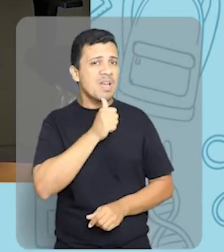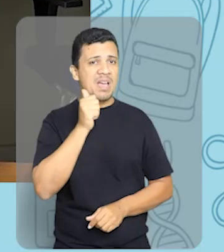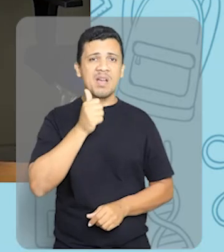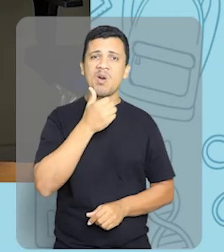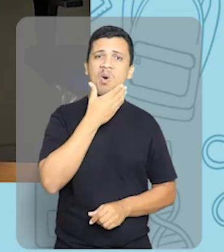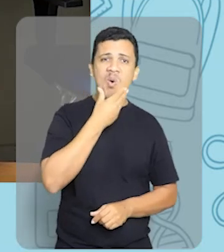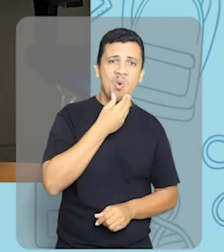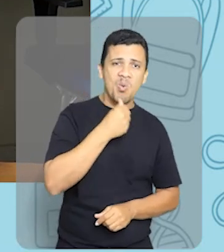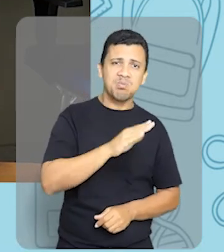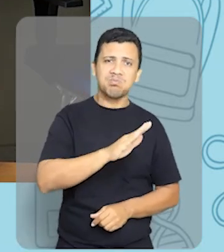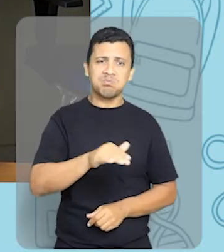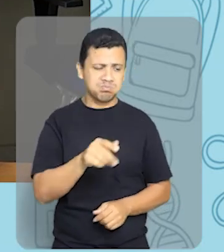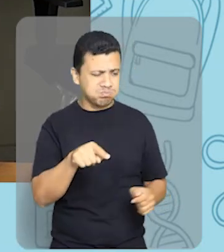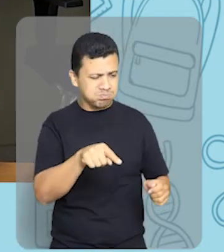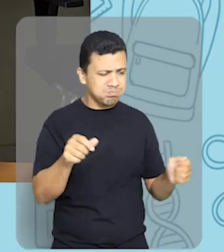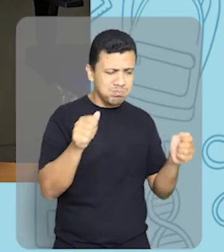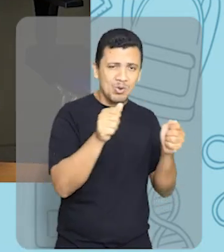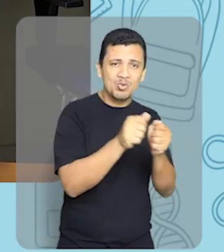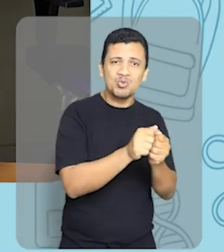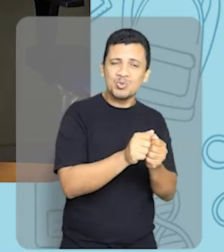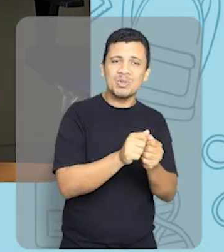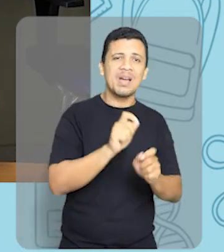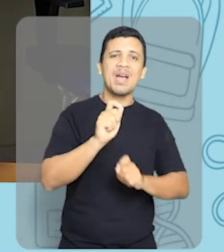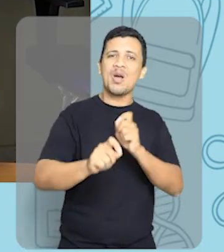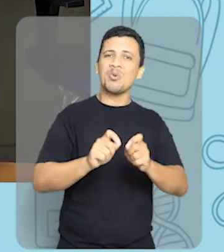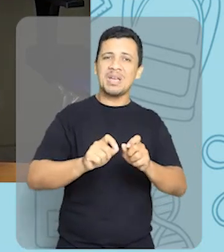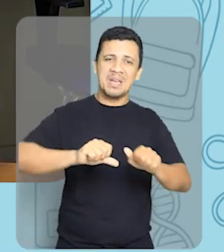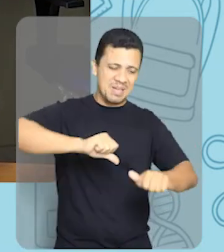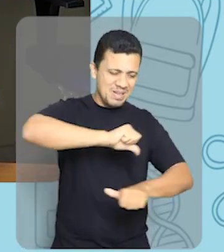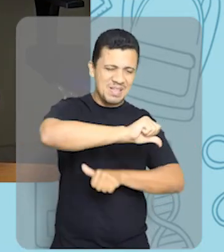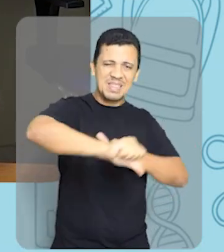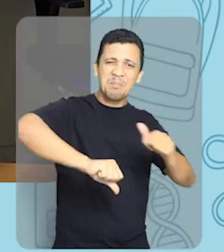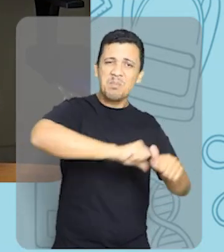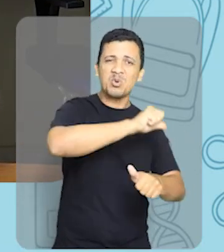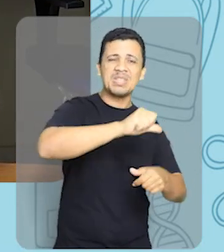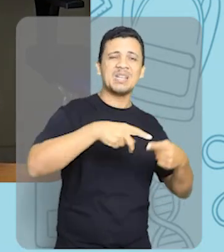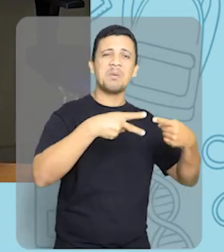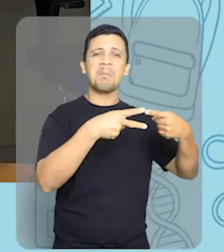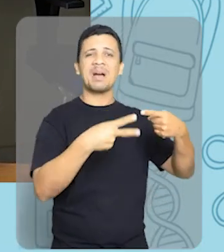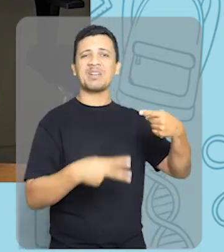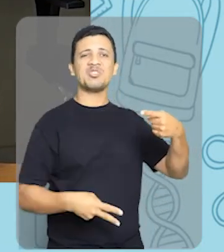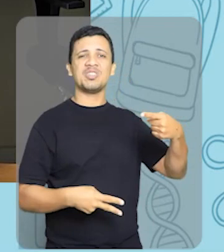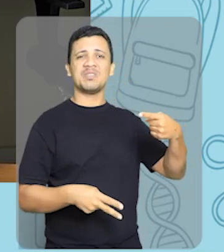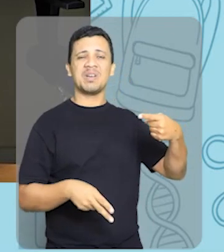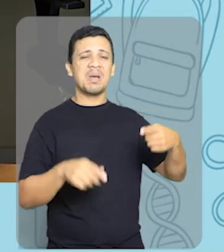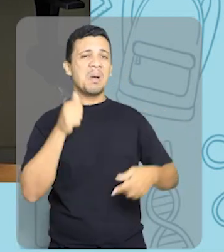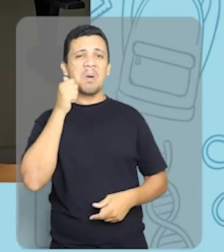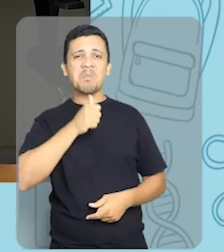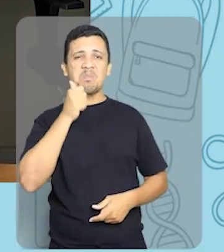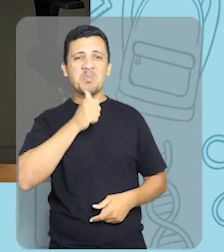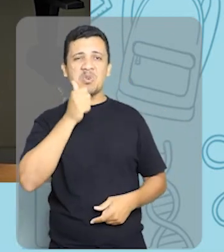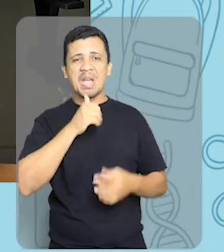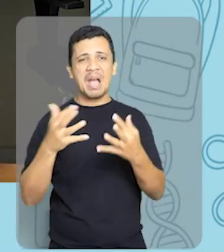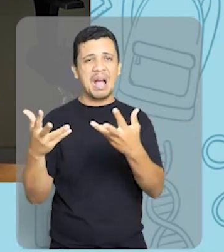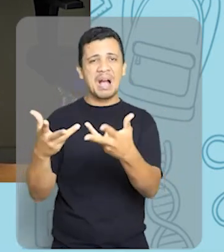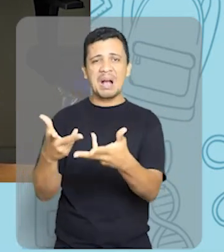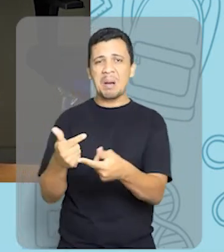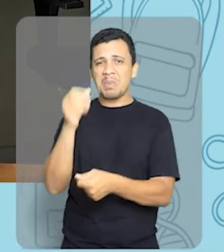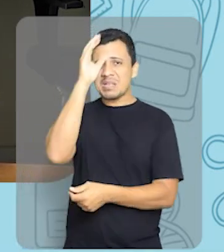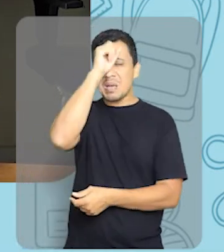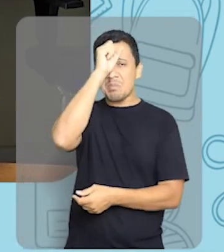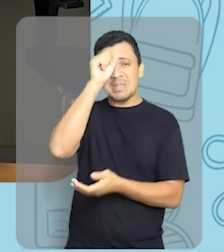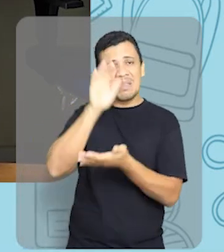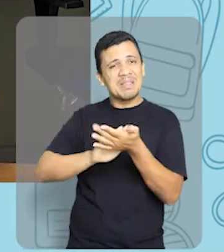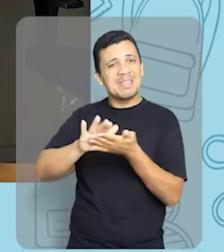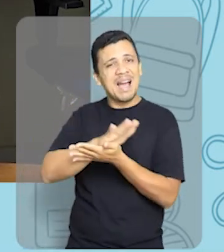mesma sala, ela está rompendo com um paradigma de que as mulheres não eram capazes de aprender. E ela